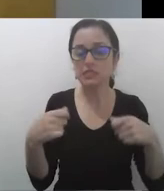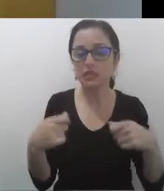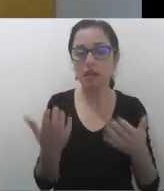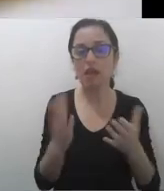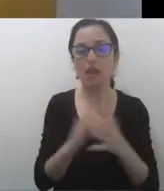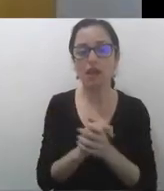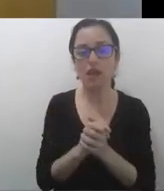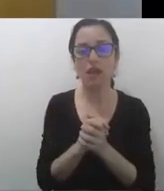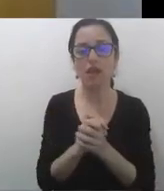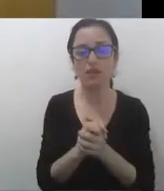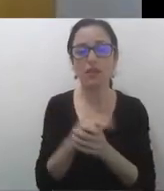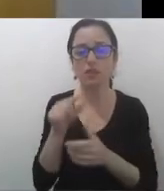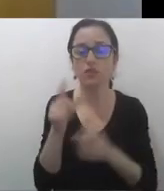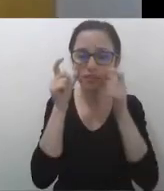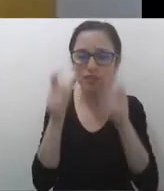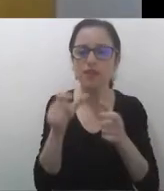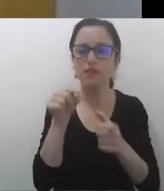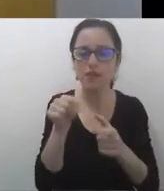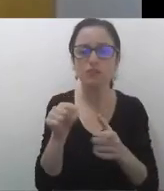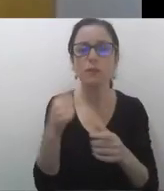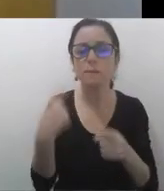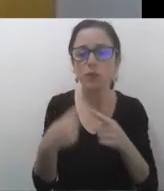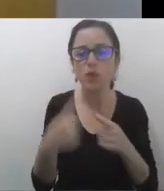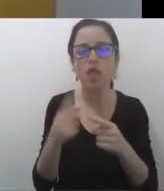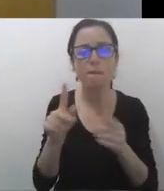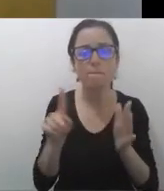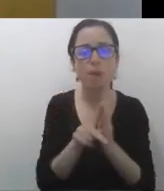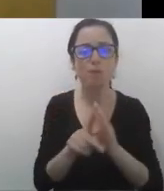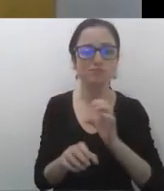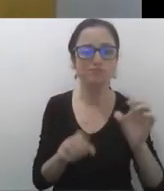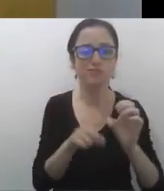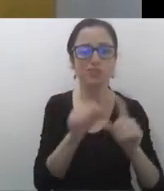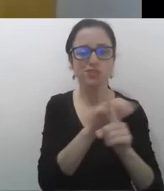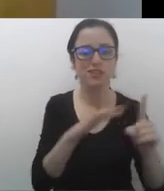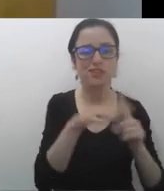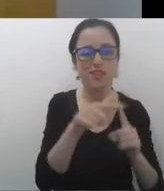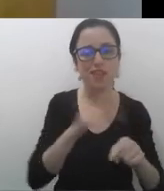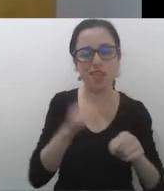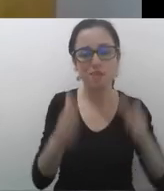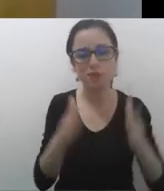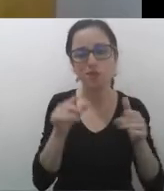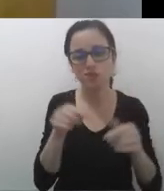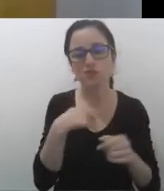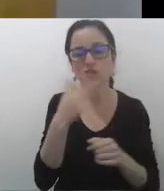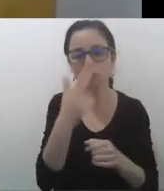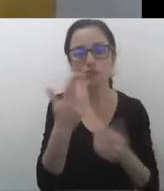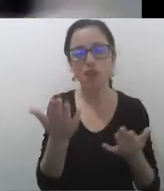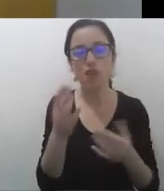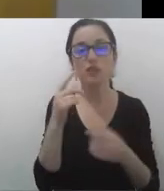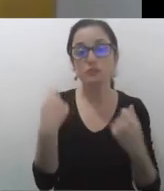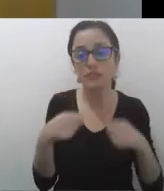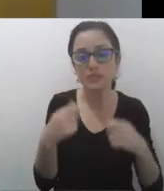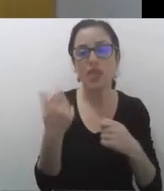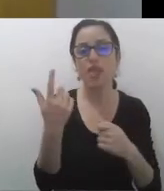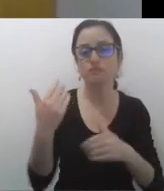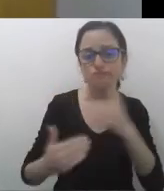vamos dizer assim, a necessidade, e isso é interessante porque a própria esquerda socialista desse período achava isso, que